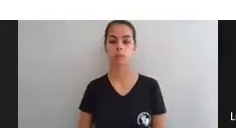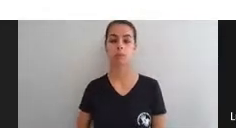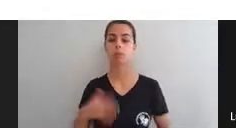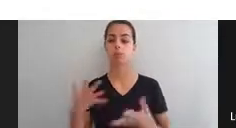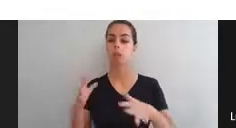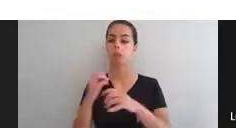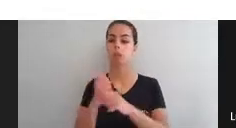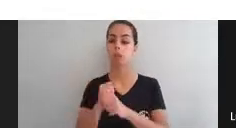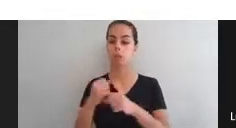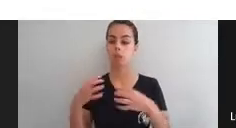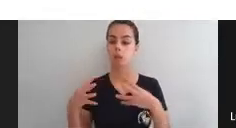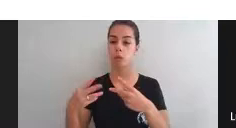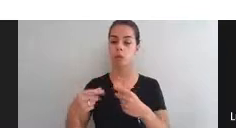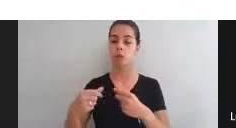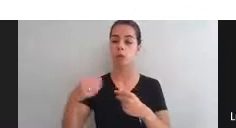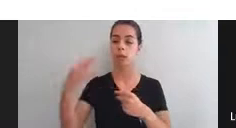trabalhos,